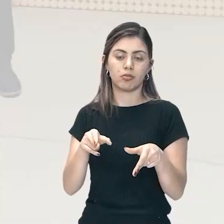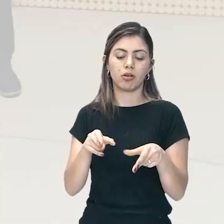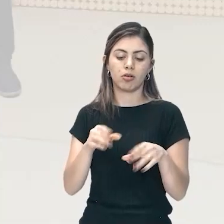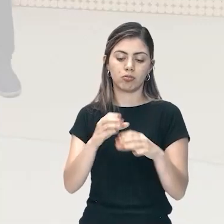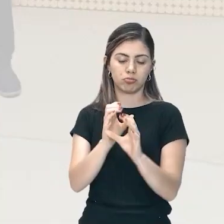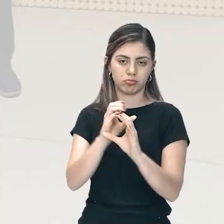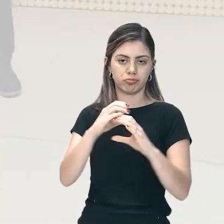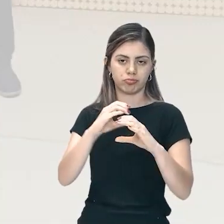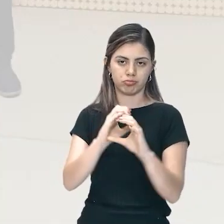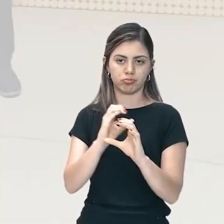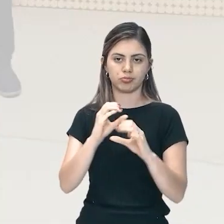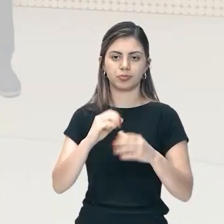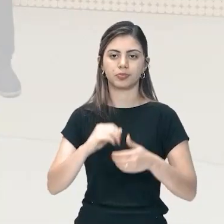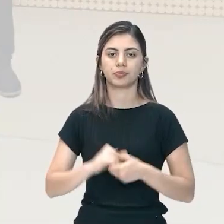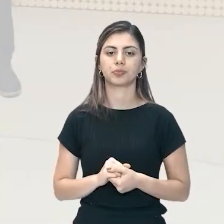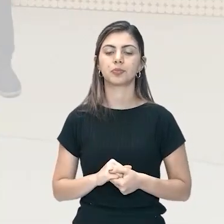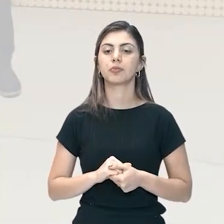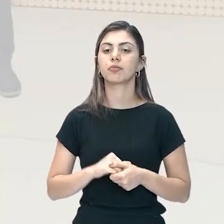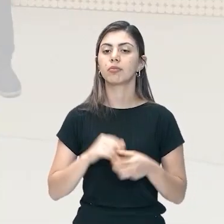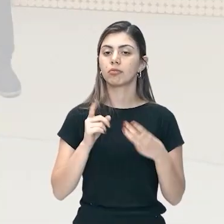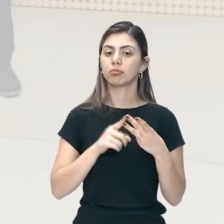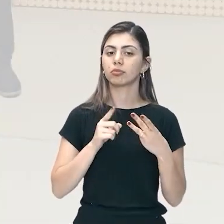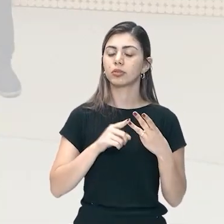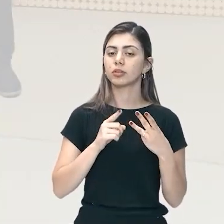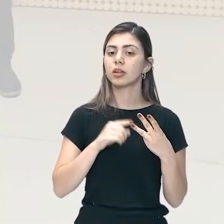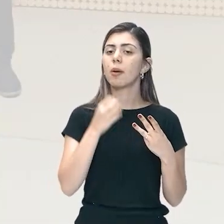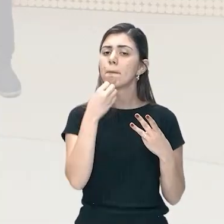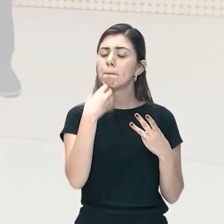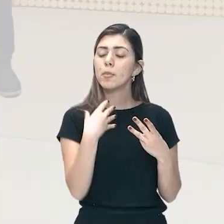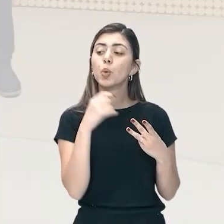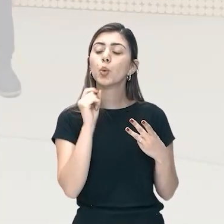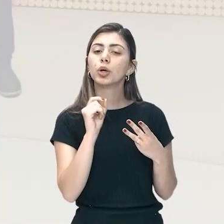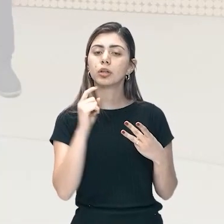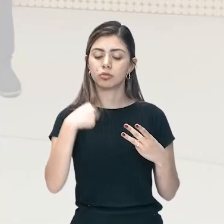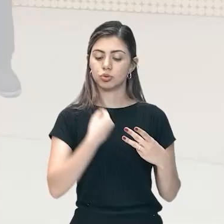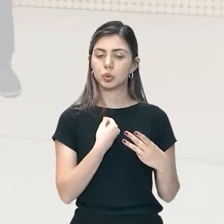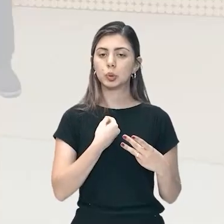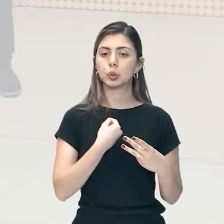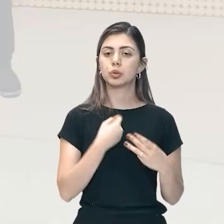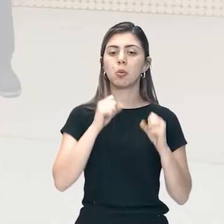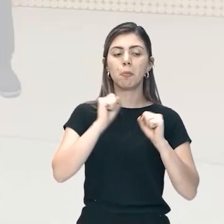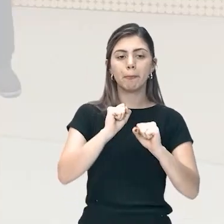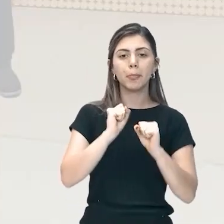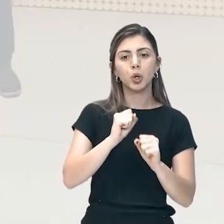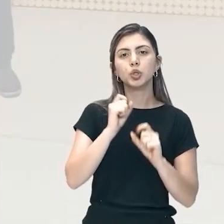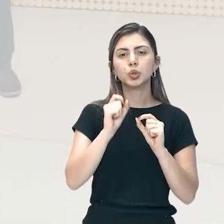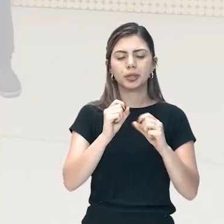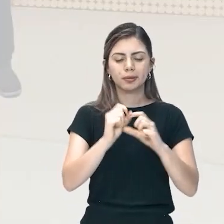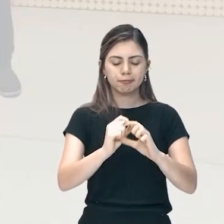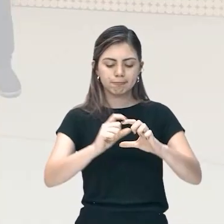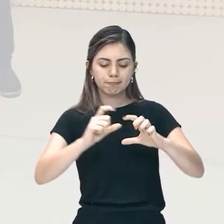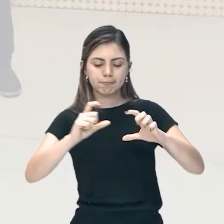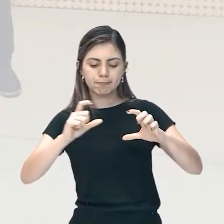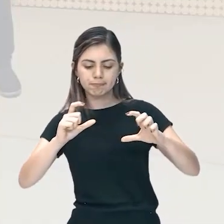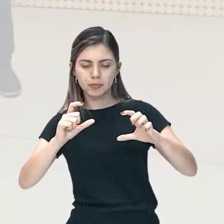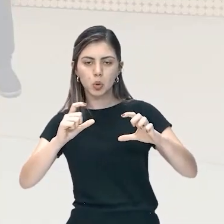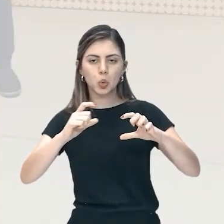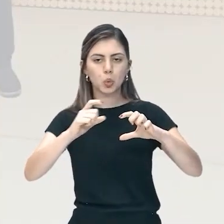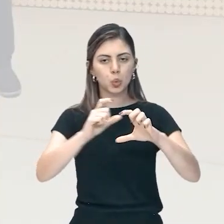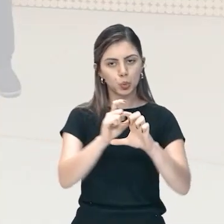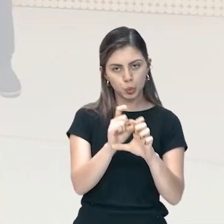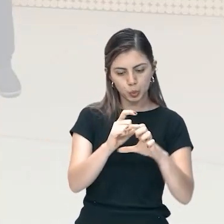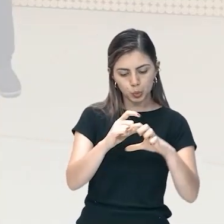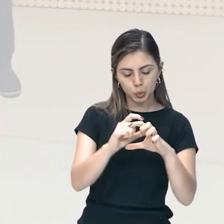lente. Uma grande vantagem do nosso cristalino é que ele pode se tornar uma lente um pouco mais espessa ou um pouco